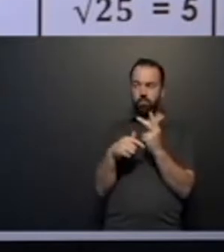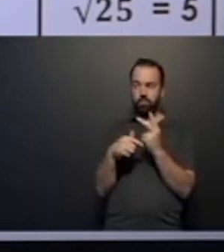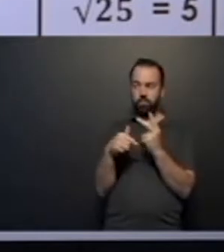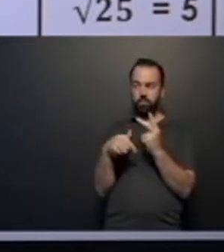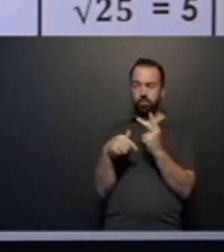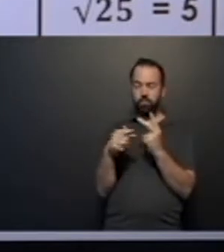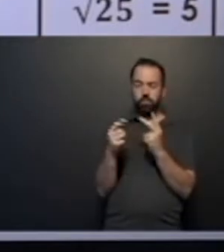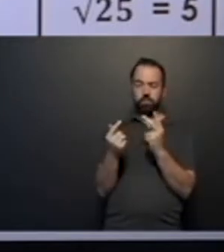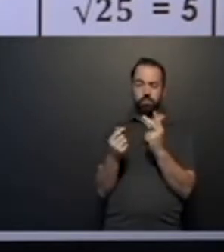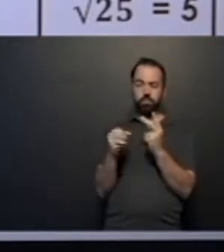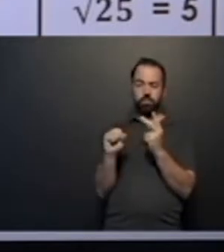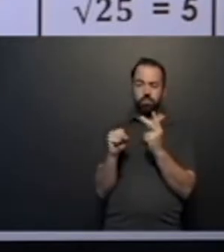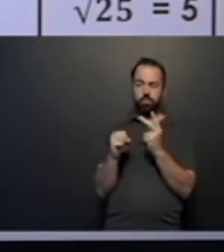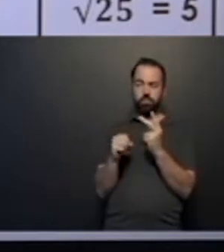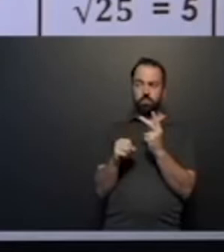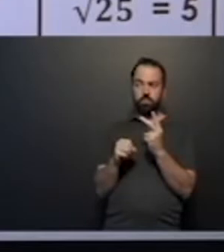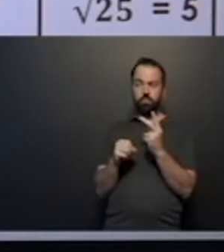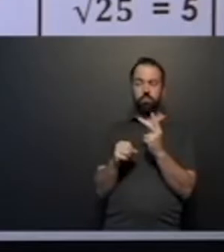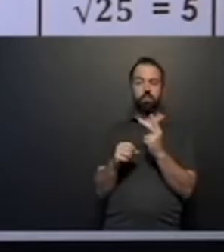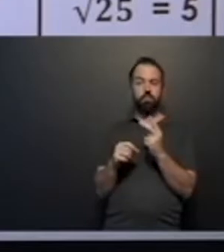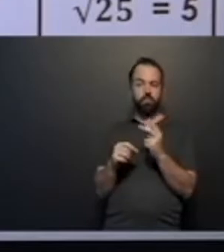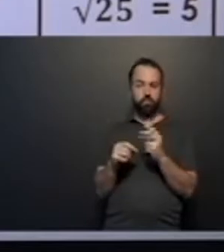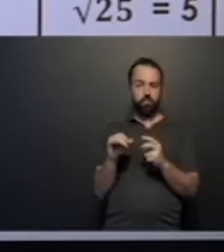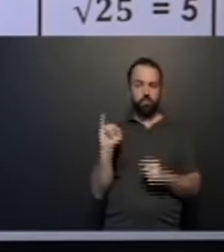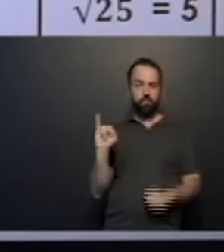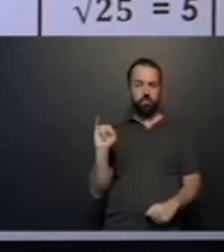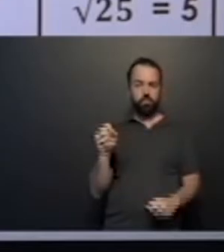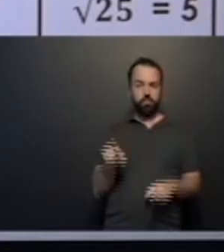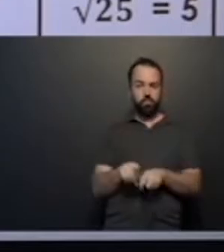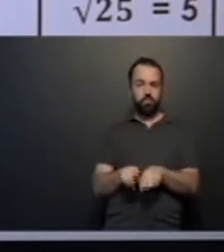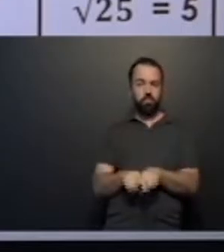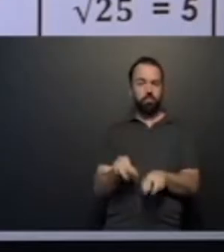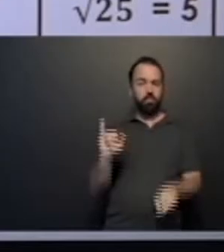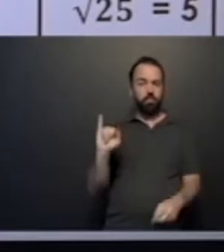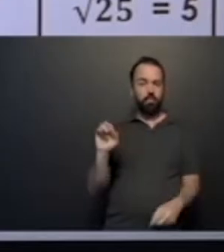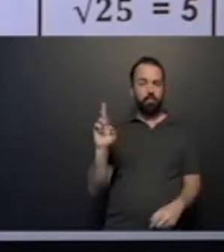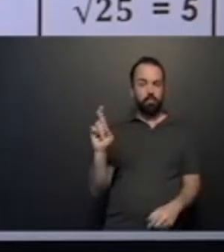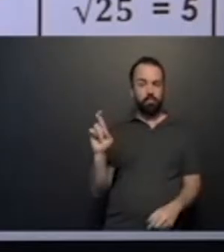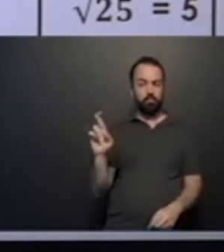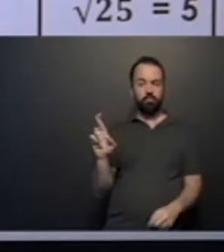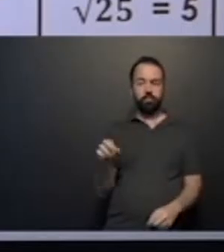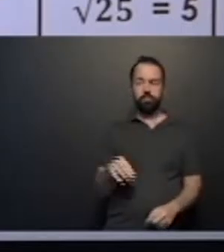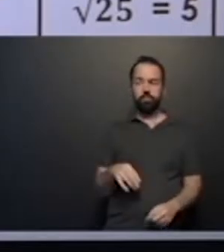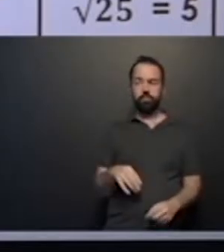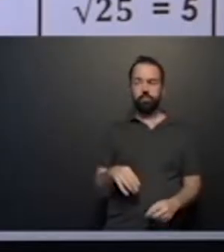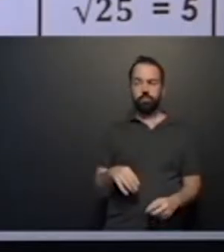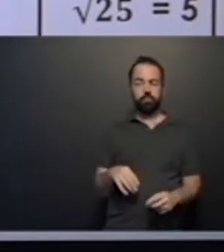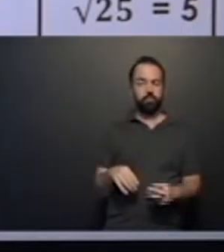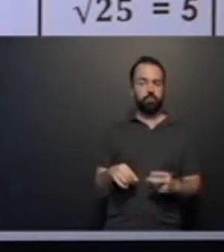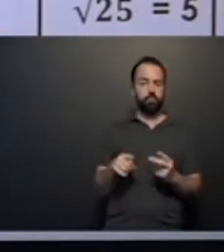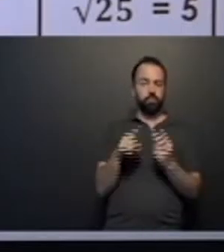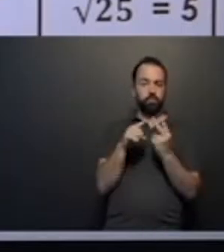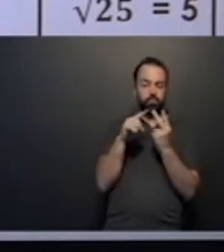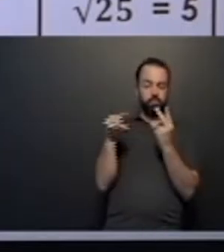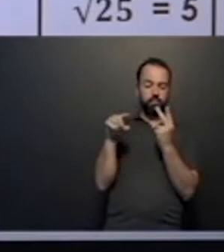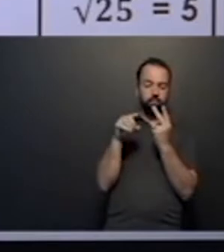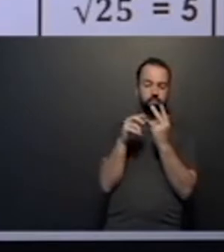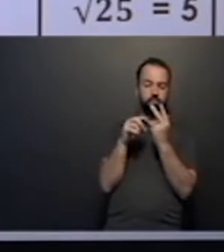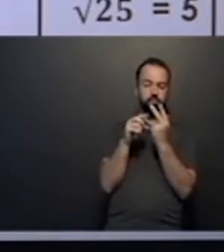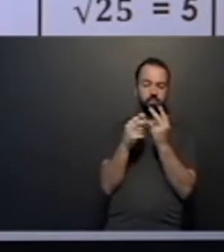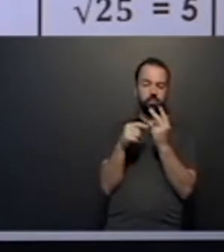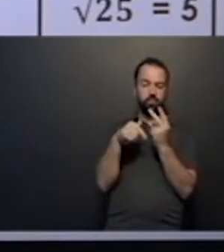e d8 também são números irracionais a raiz quadrada de